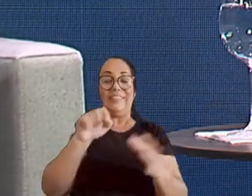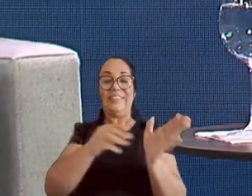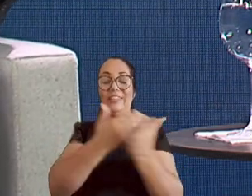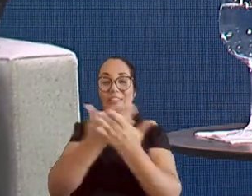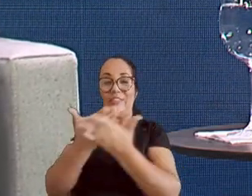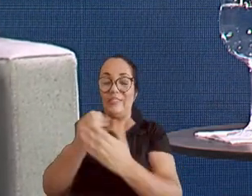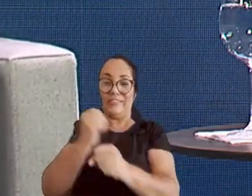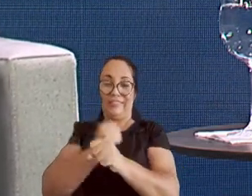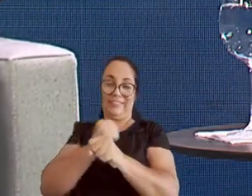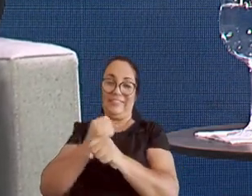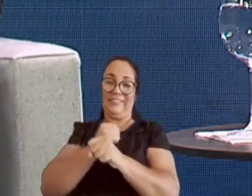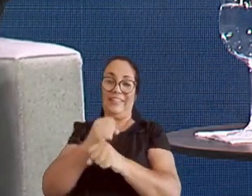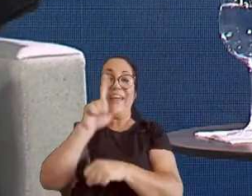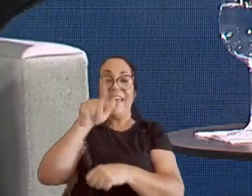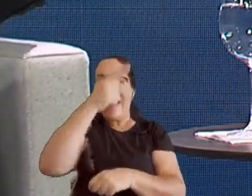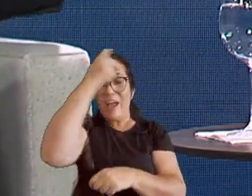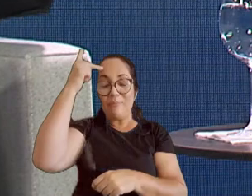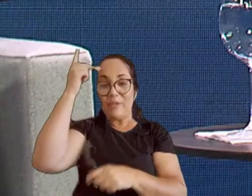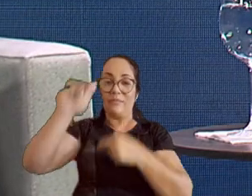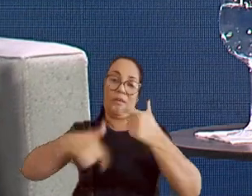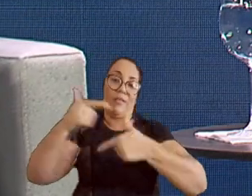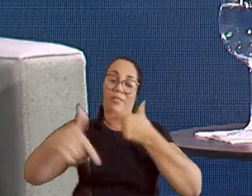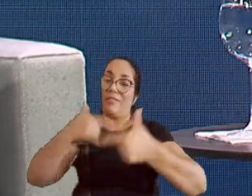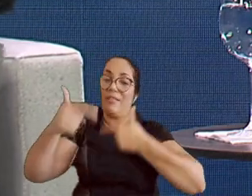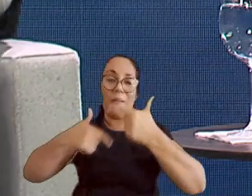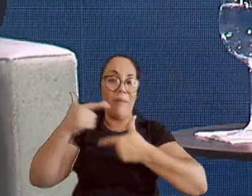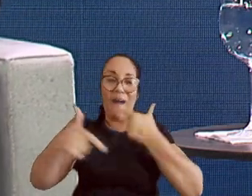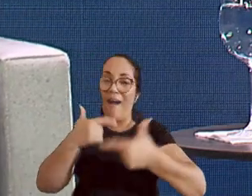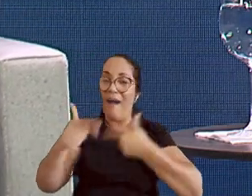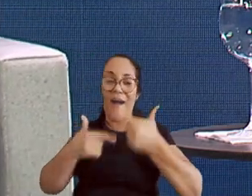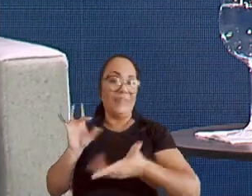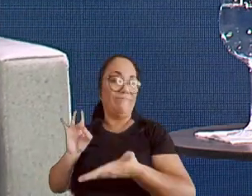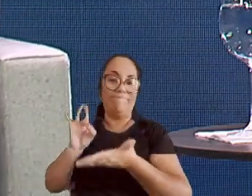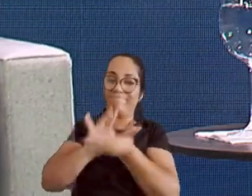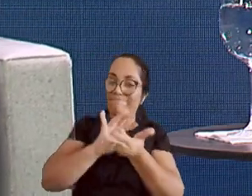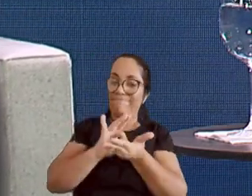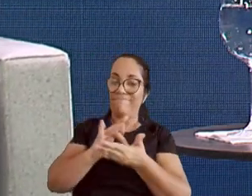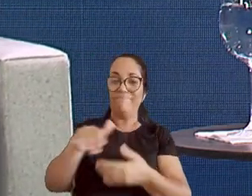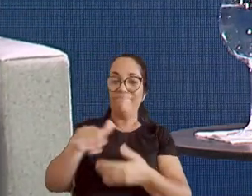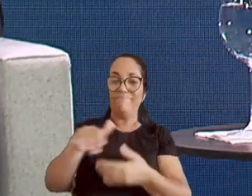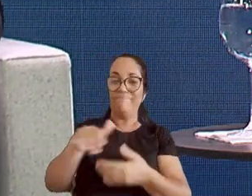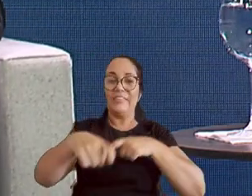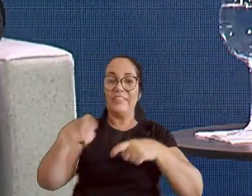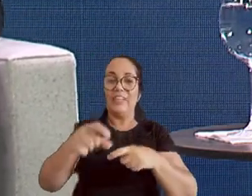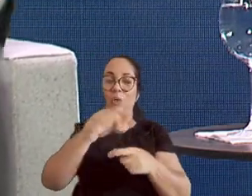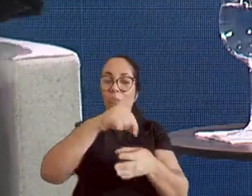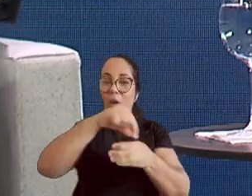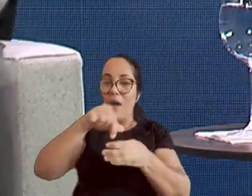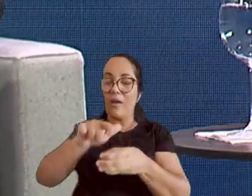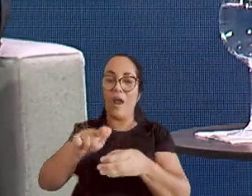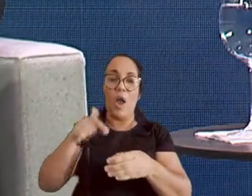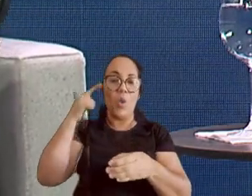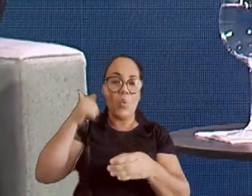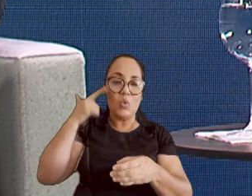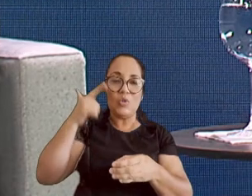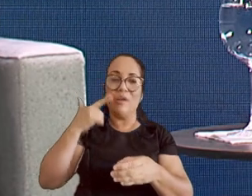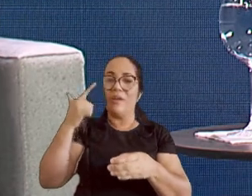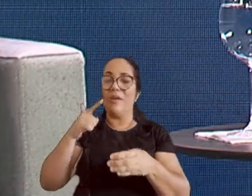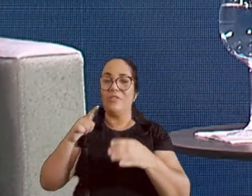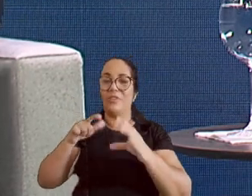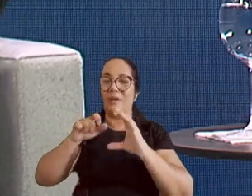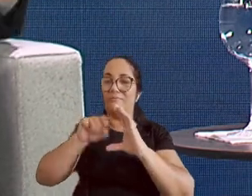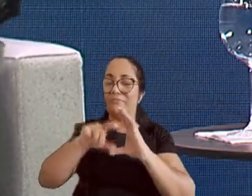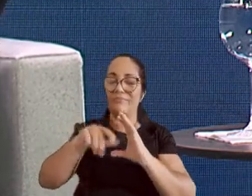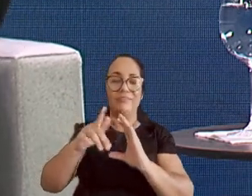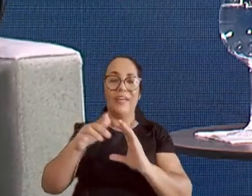dentro fora da Porteira independente que está no Sul calculeiro em grãos ou na logística enfim é ele que tá entendendo o que tá acontecendo